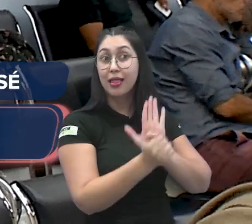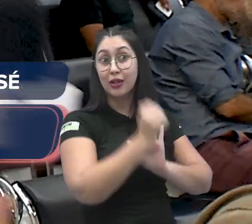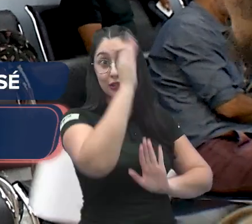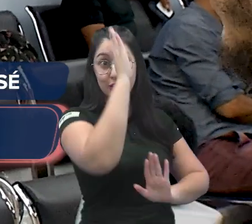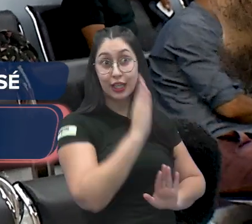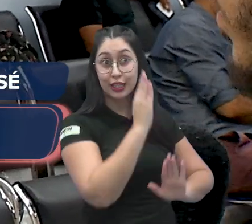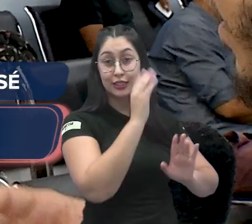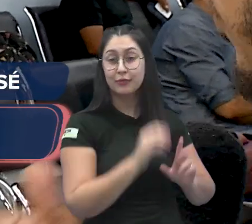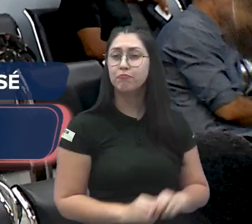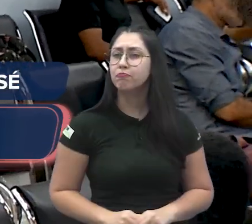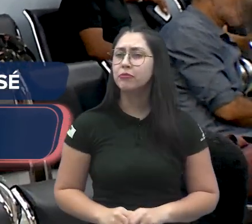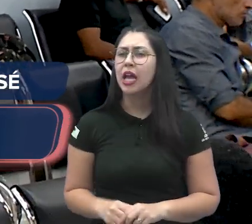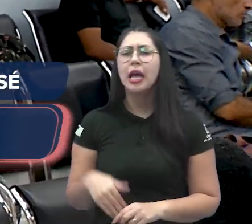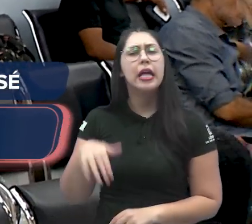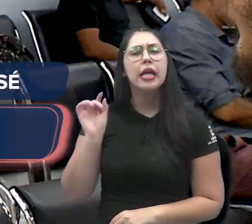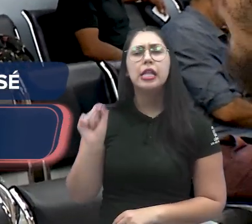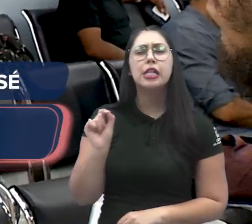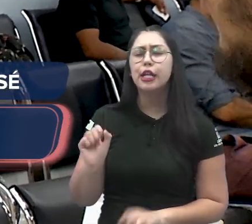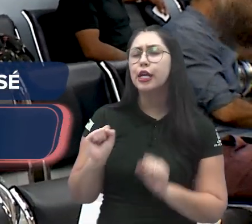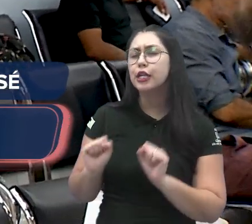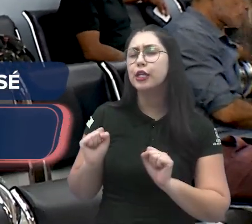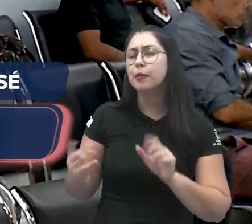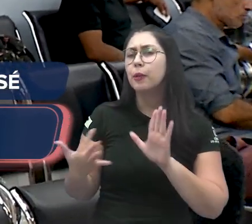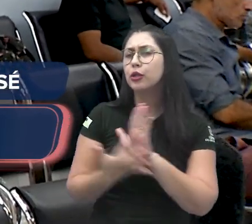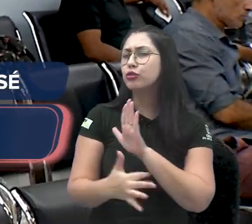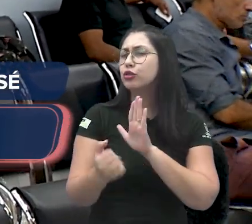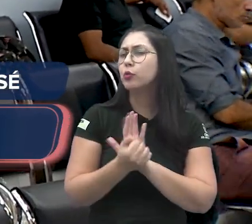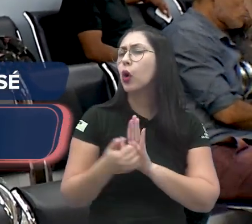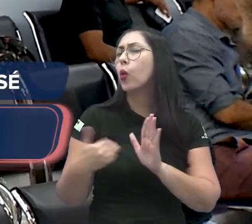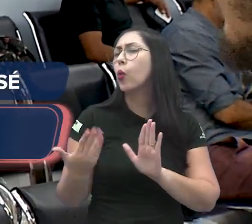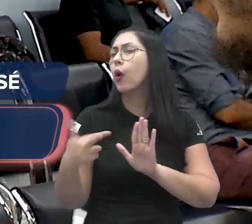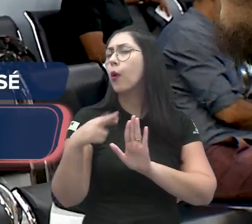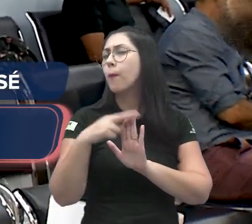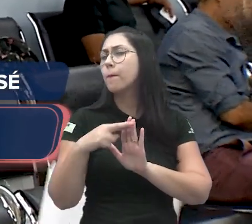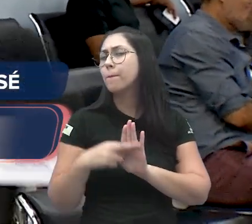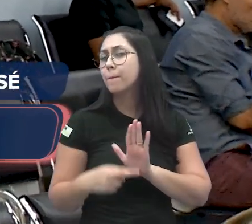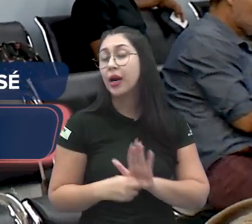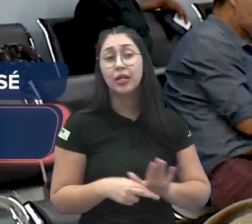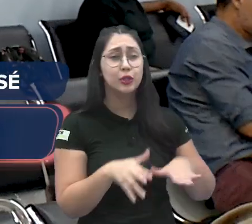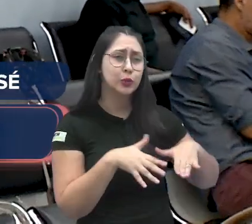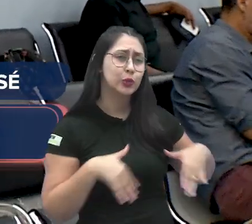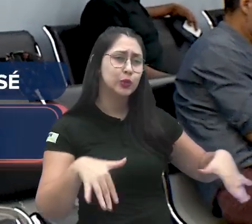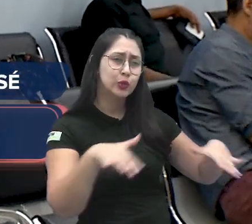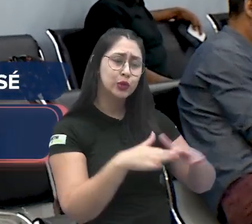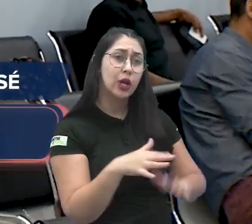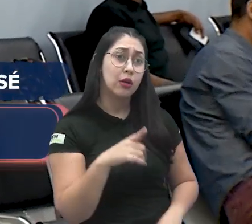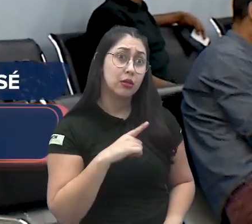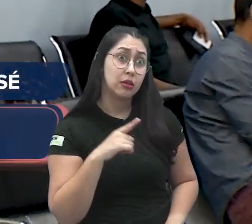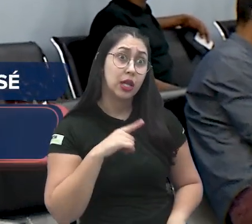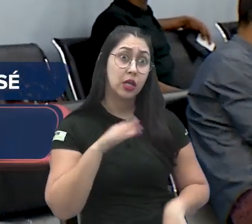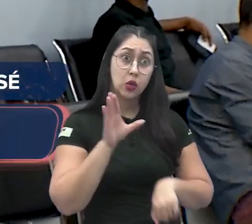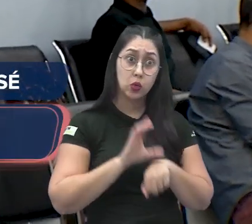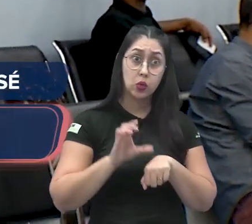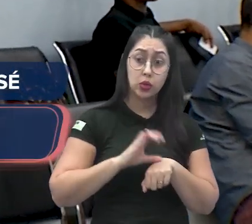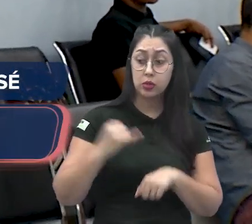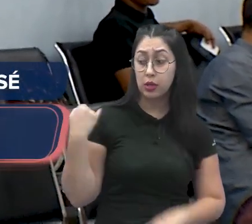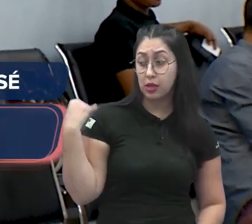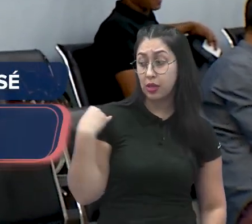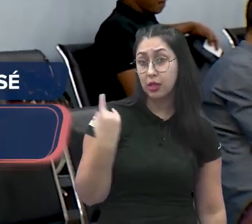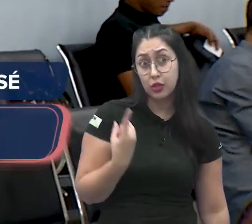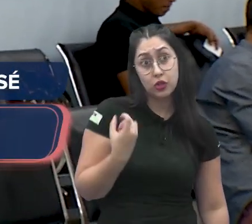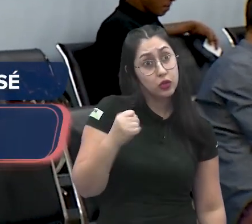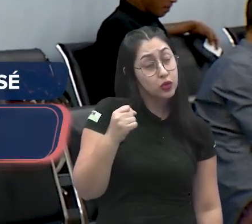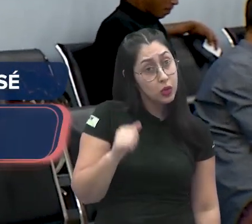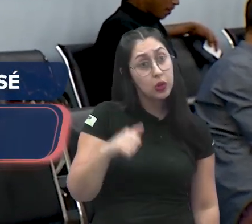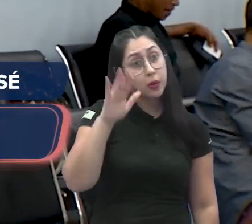né? Quais pessoas podem procurar se inscrever, né? Quais são os requisitos? De maneira geral, nós temos os cursos acima de